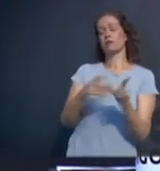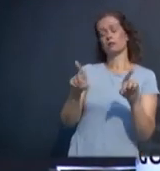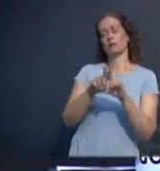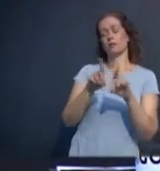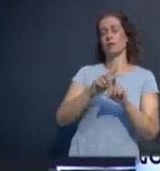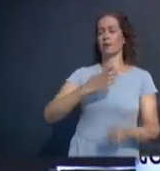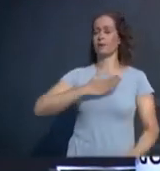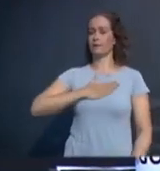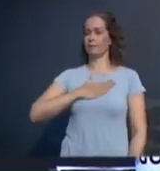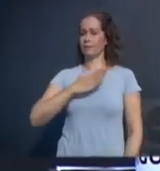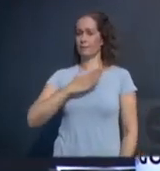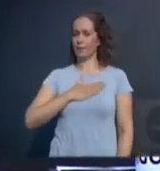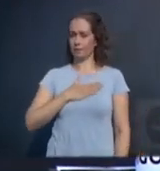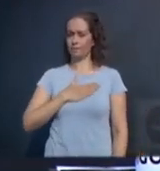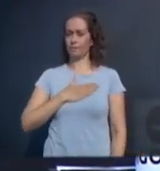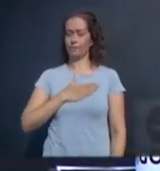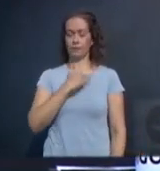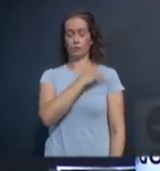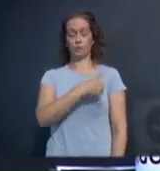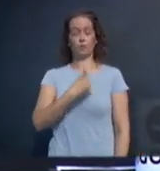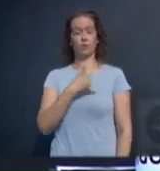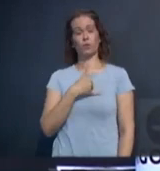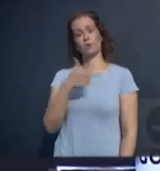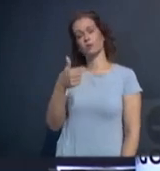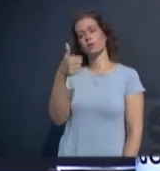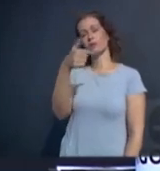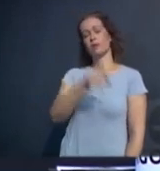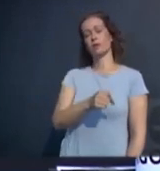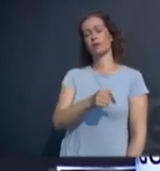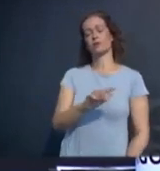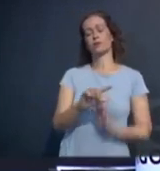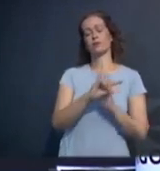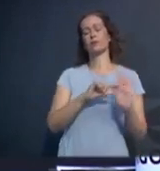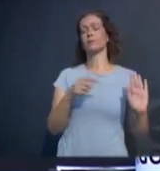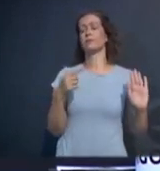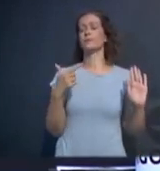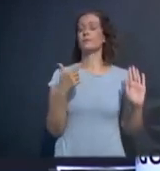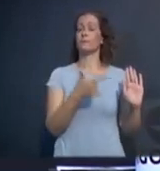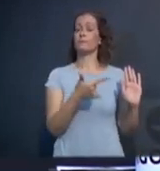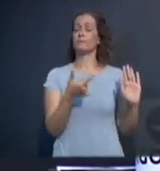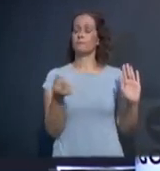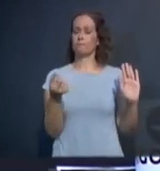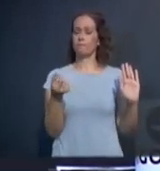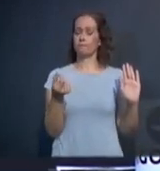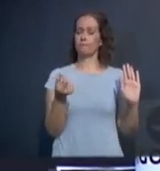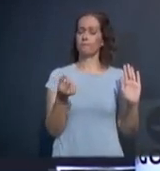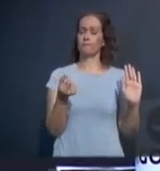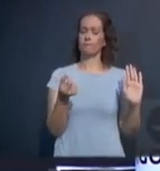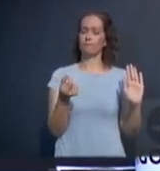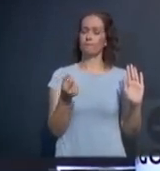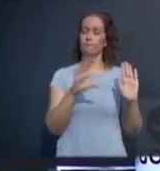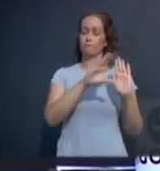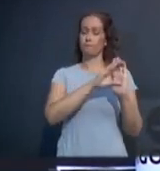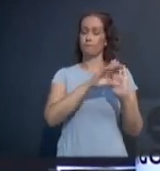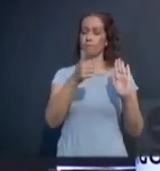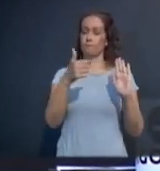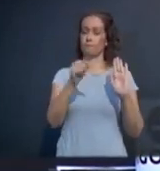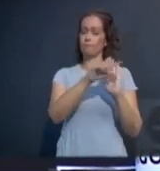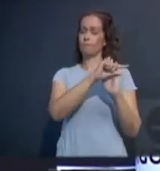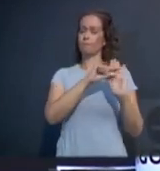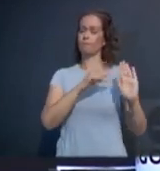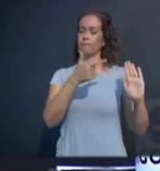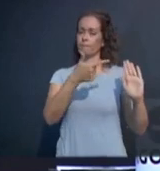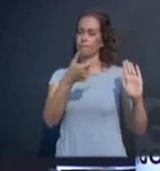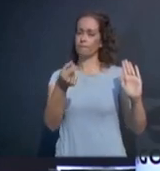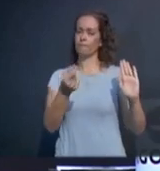mim. Em João 17, o verso 20. João 17, verso 20. Jesus